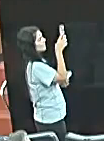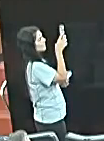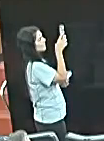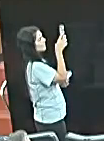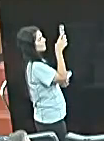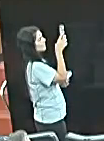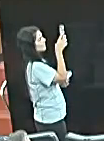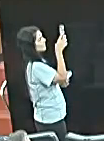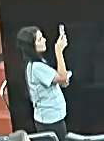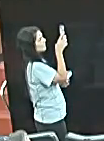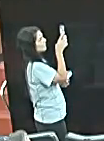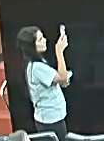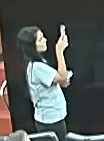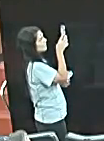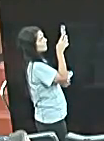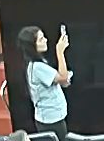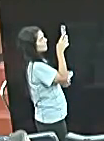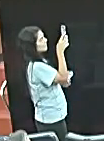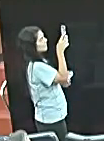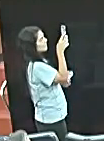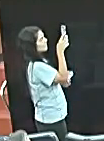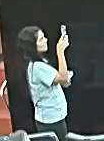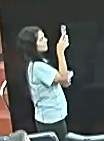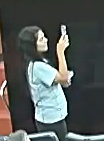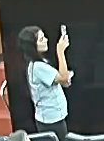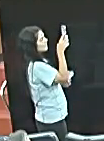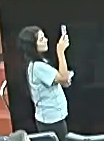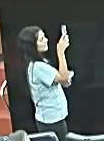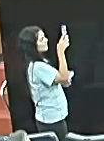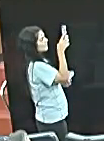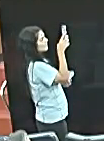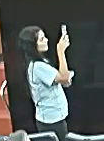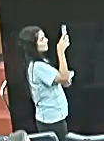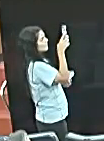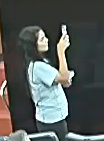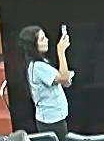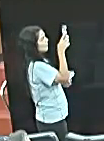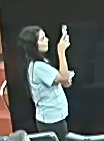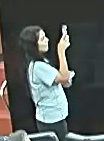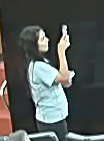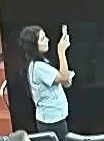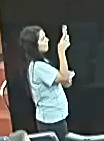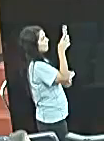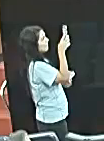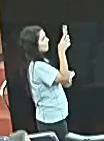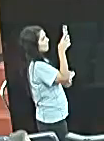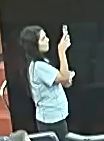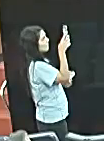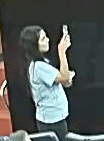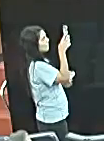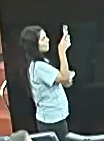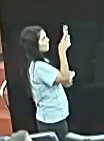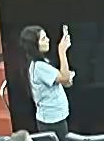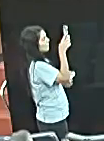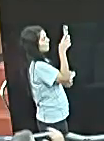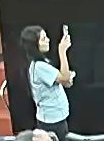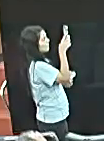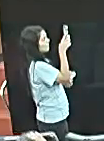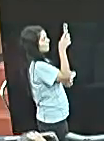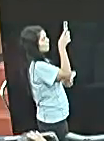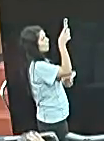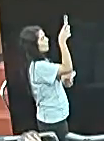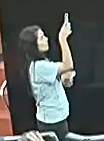já deu os agentes penitenciários a partir de deputado joão leite daquelas a cpi do sistema penitenciário e carcerário